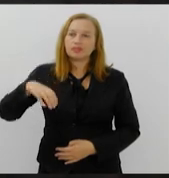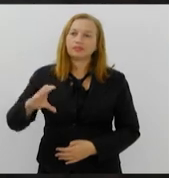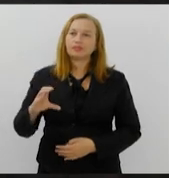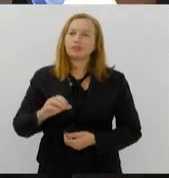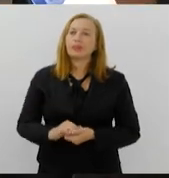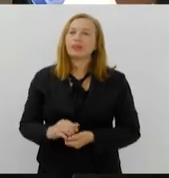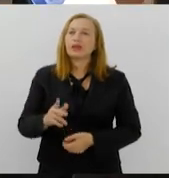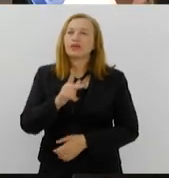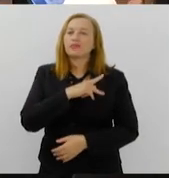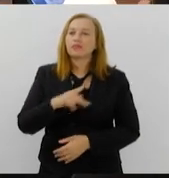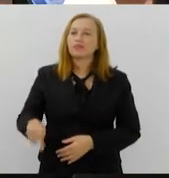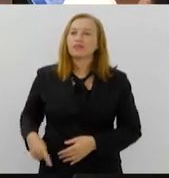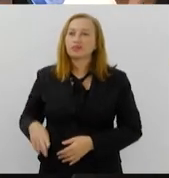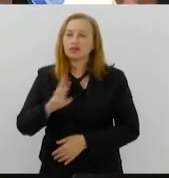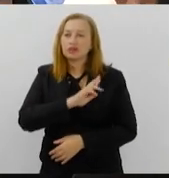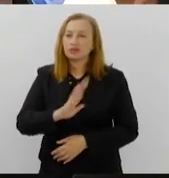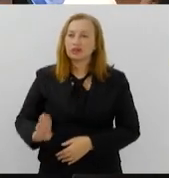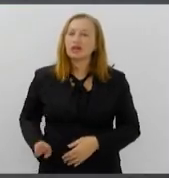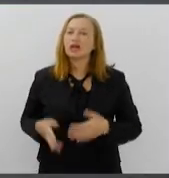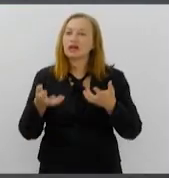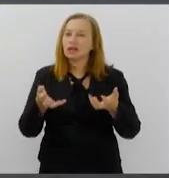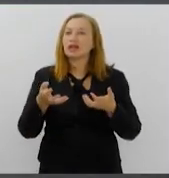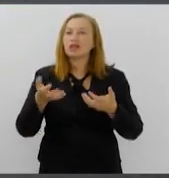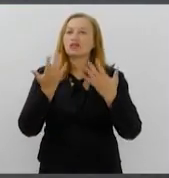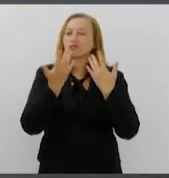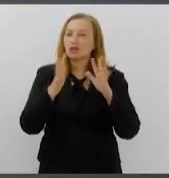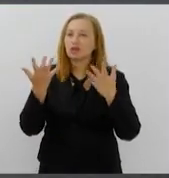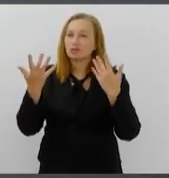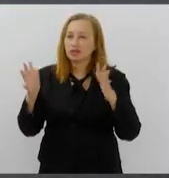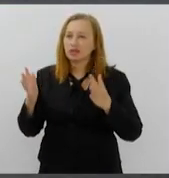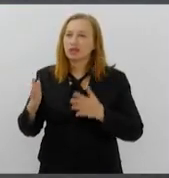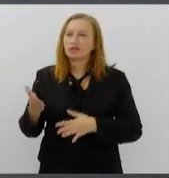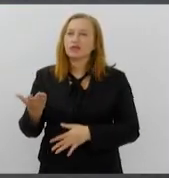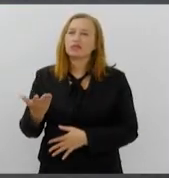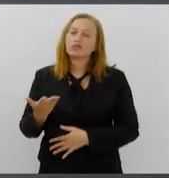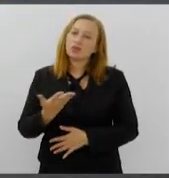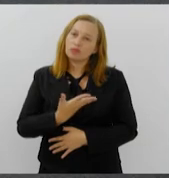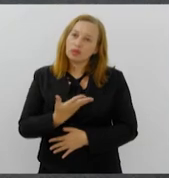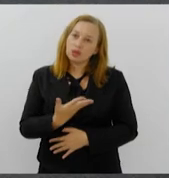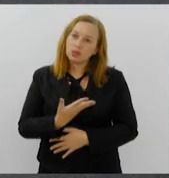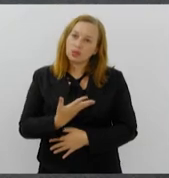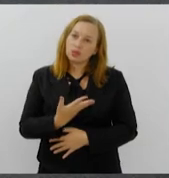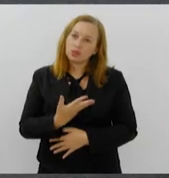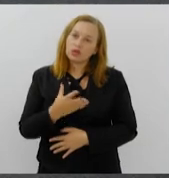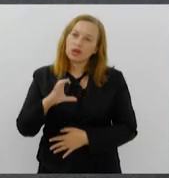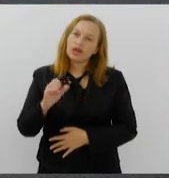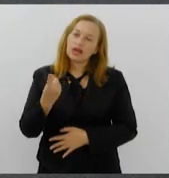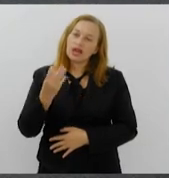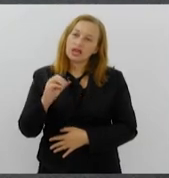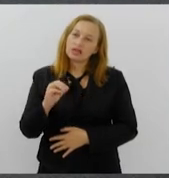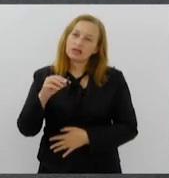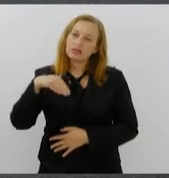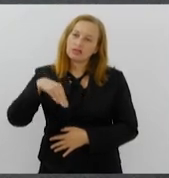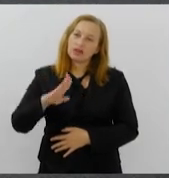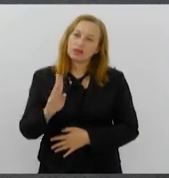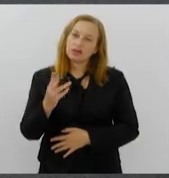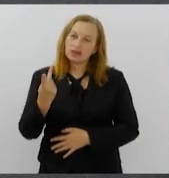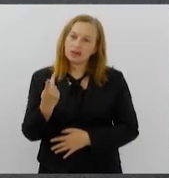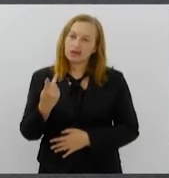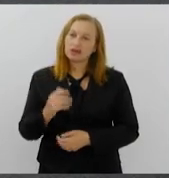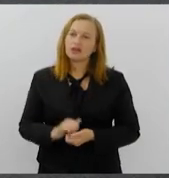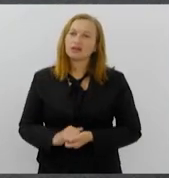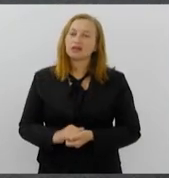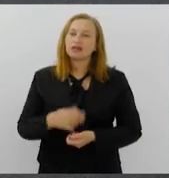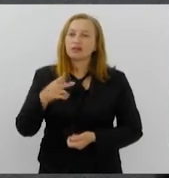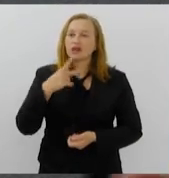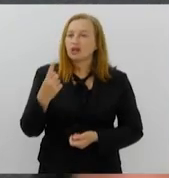Presidente Bacelar, queria saudar meu xará Carlinhos do BNH, dizer